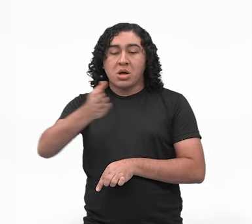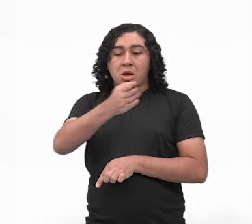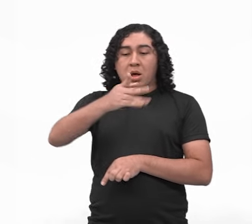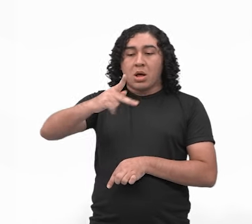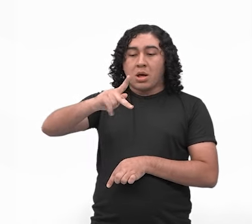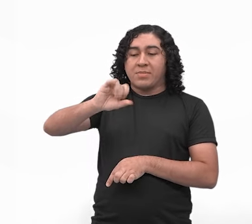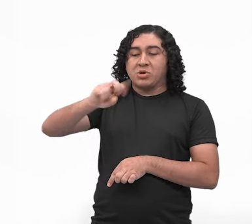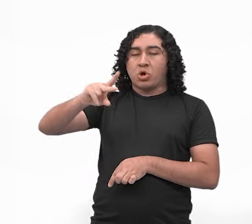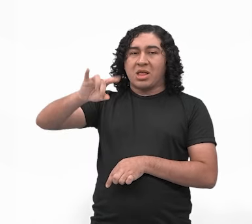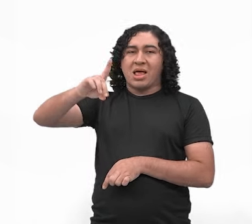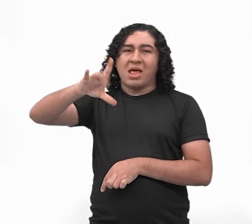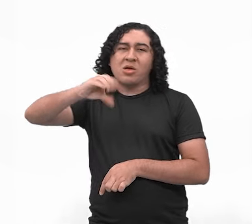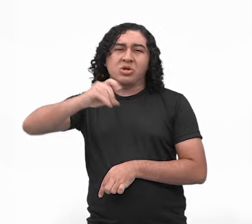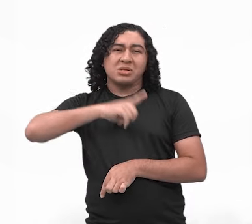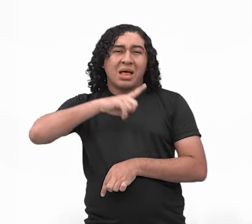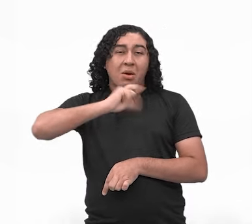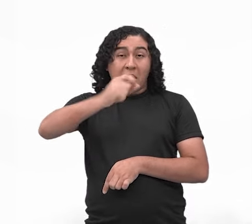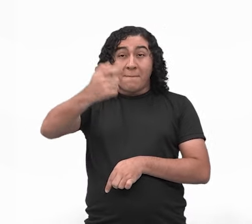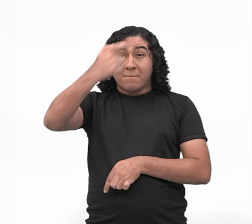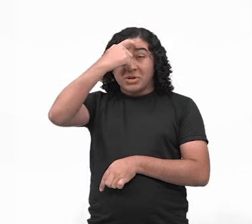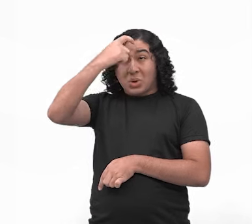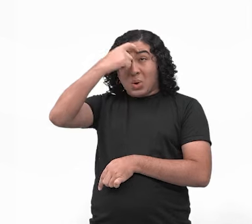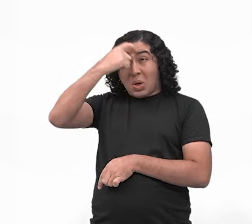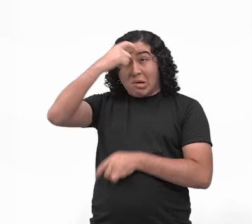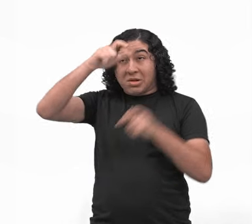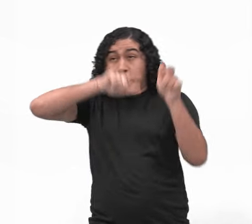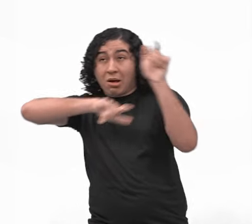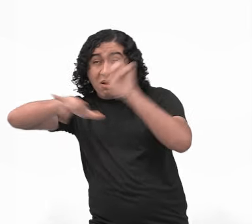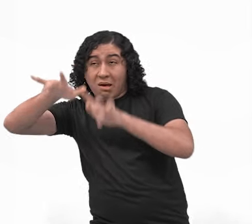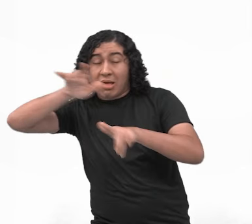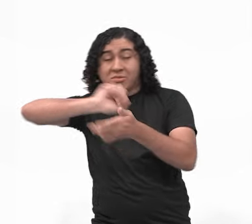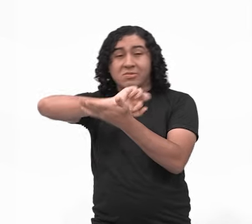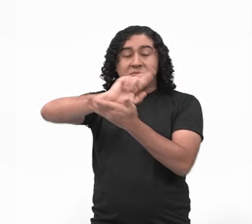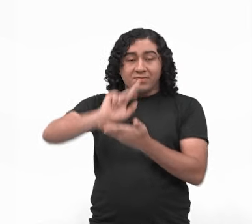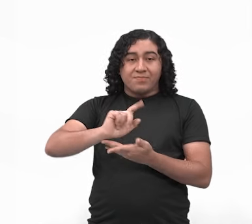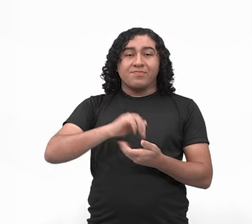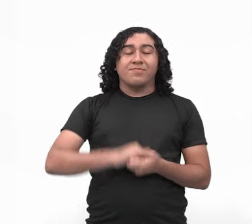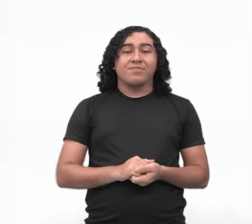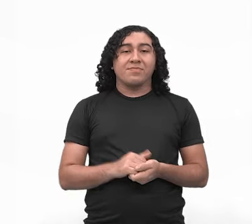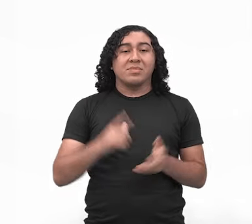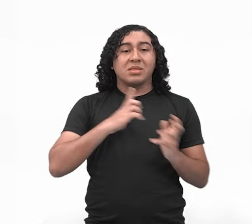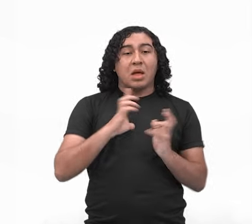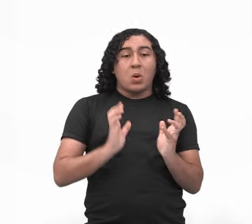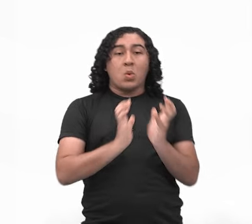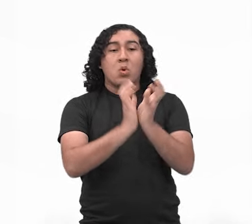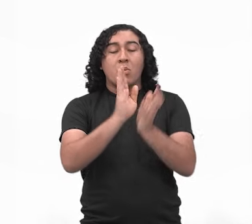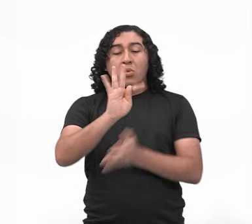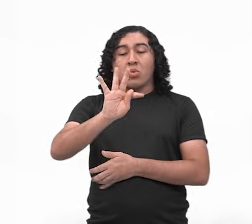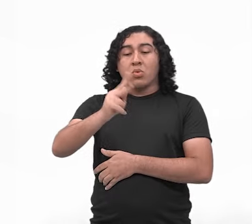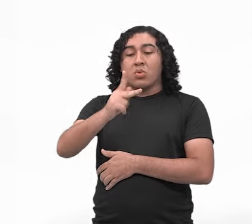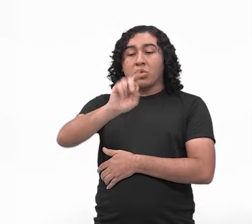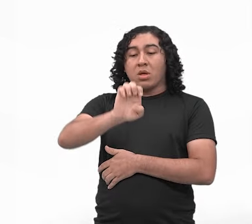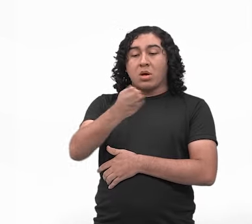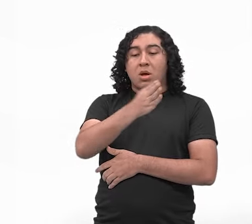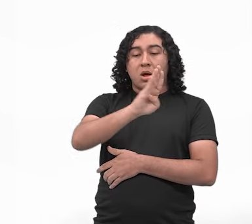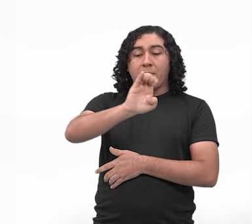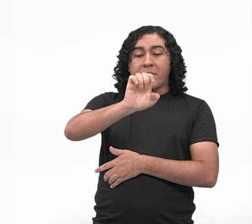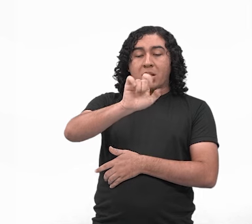psicológico, alucinações e etc. Nós temos os Beatles, que é uma banda britânica, evoluiu ao longo dos anos